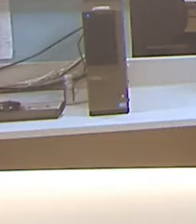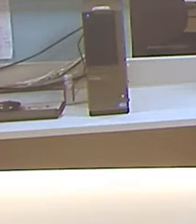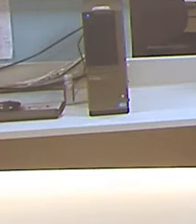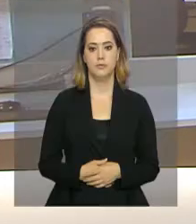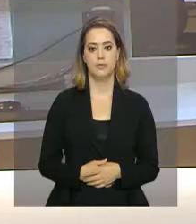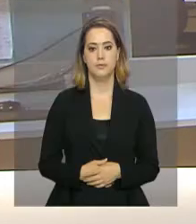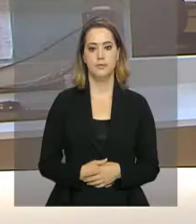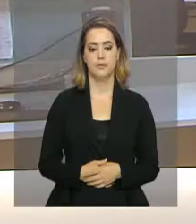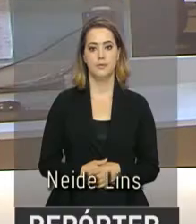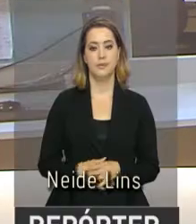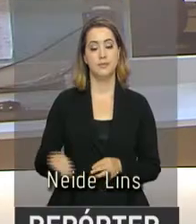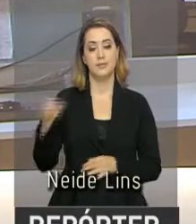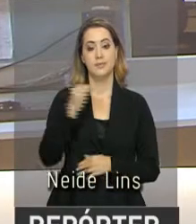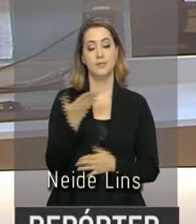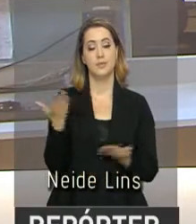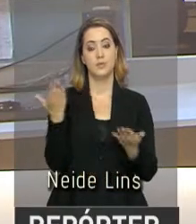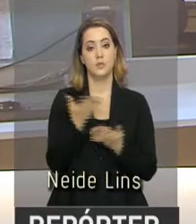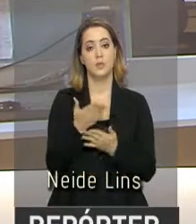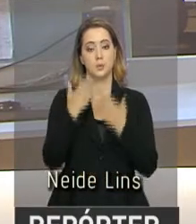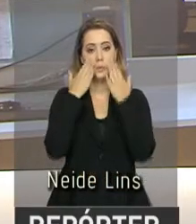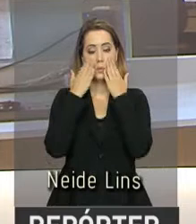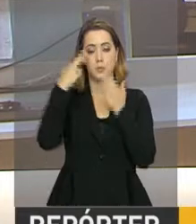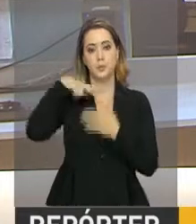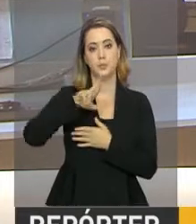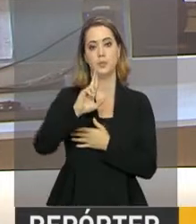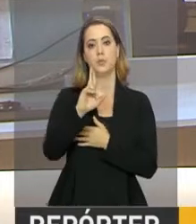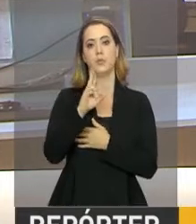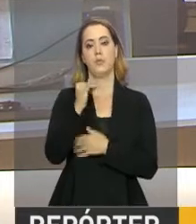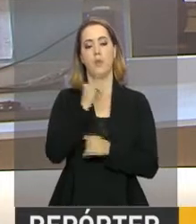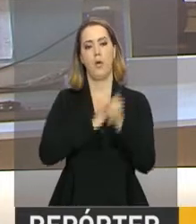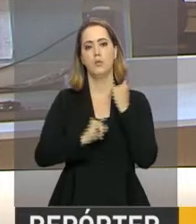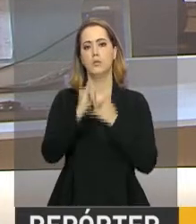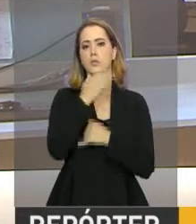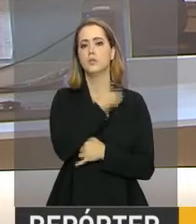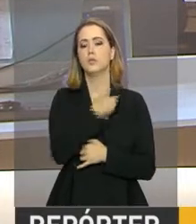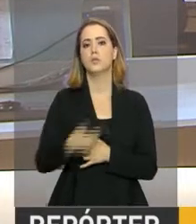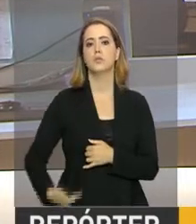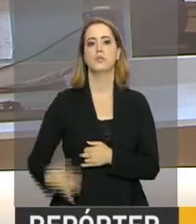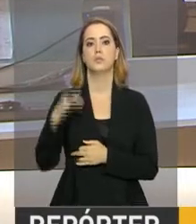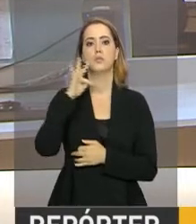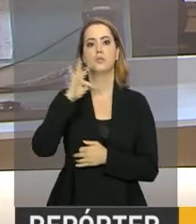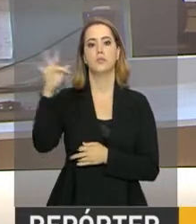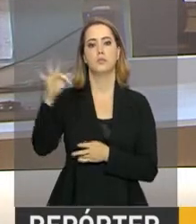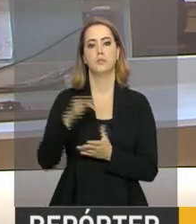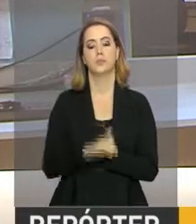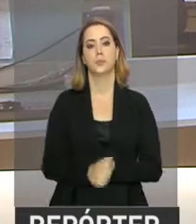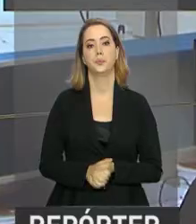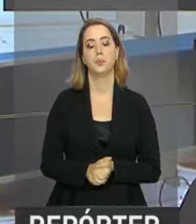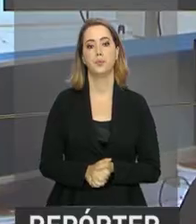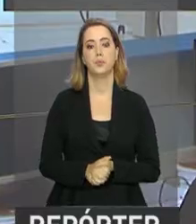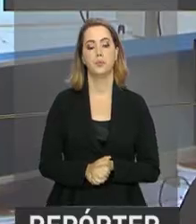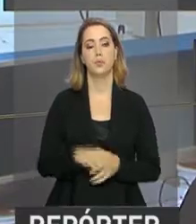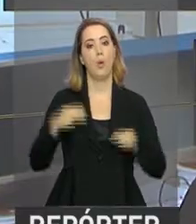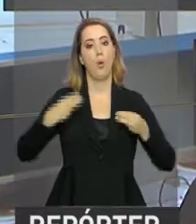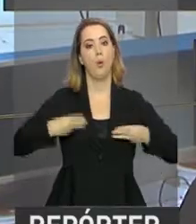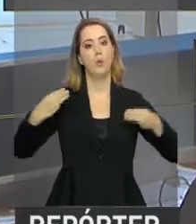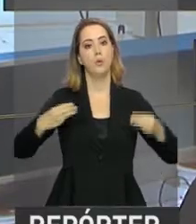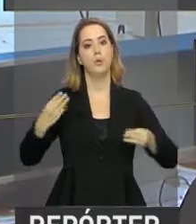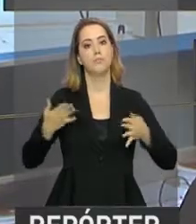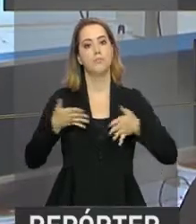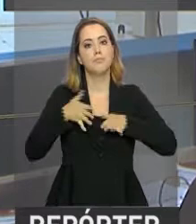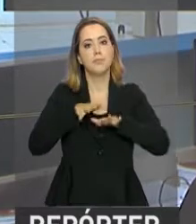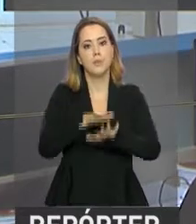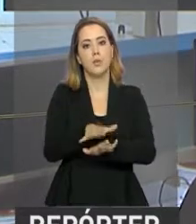olá estamos de volta com mais uma edição do repórter nbr as principais notícias do governo federal o ministério da